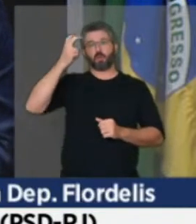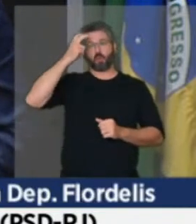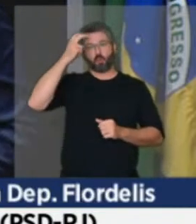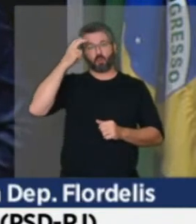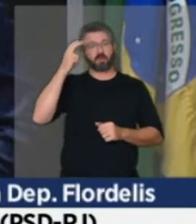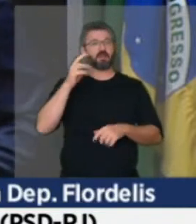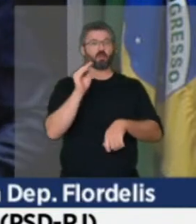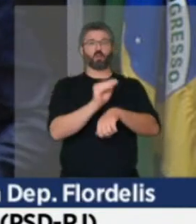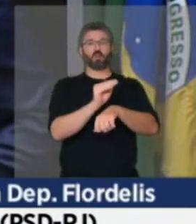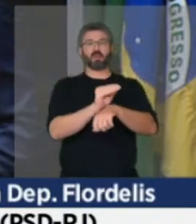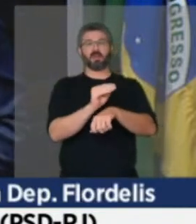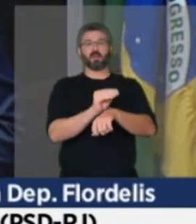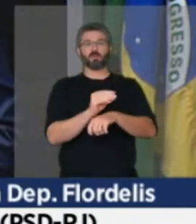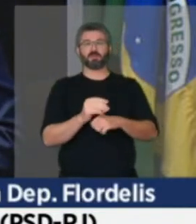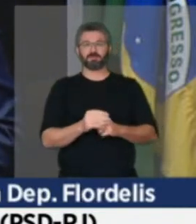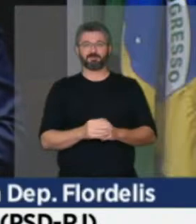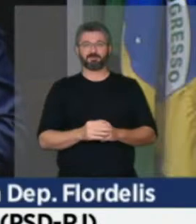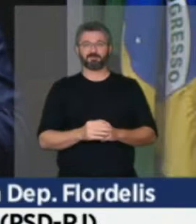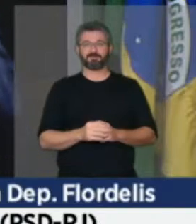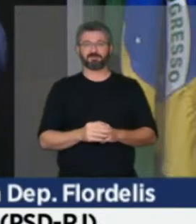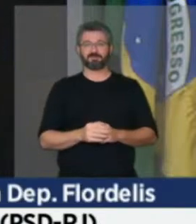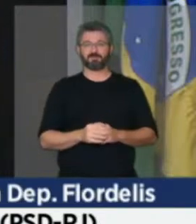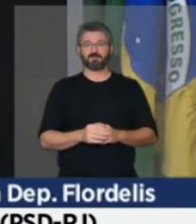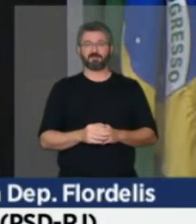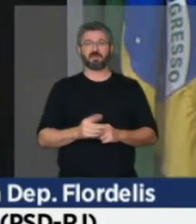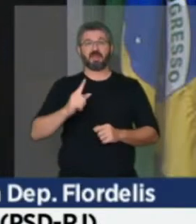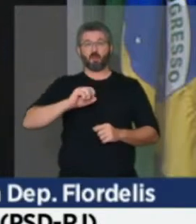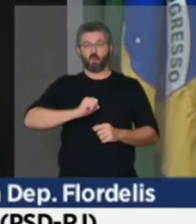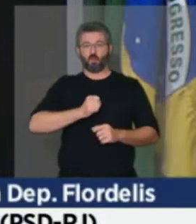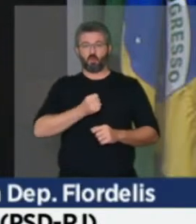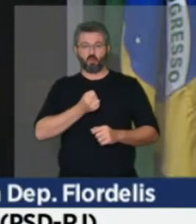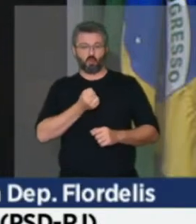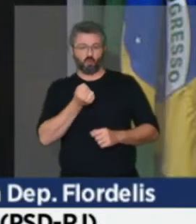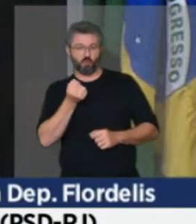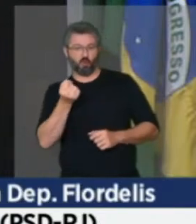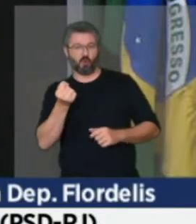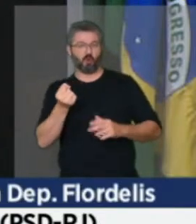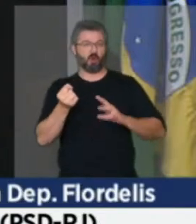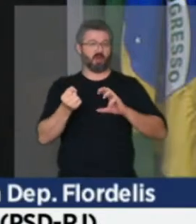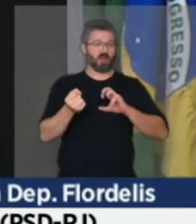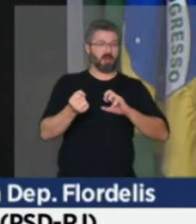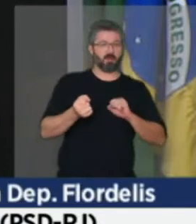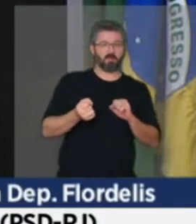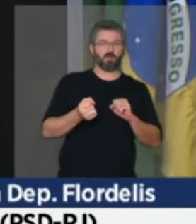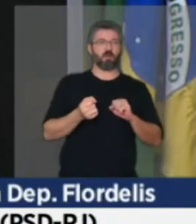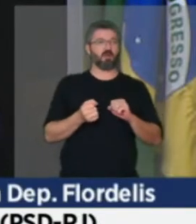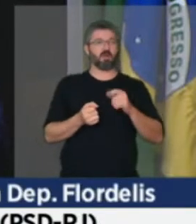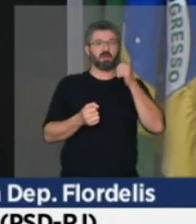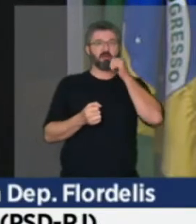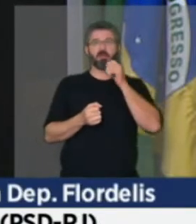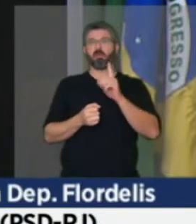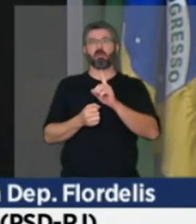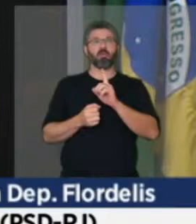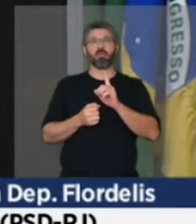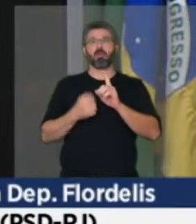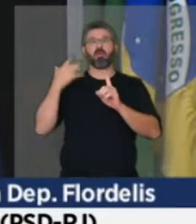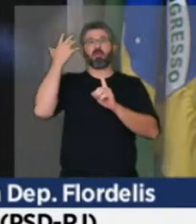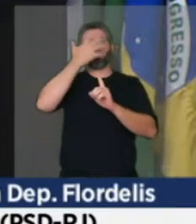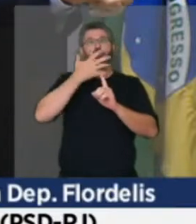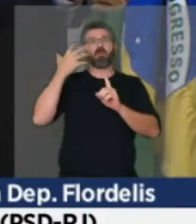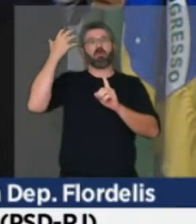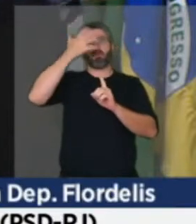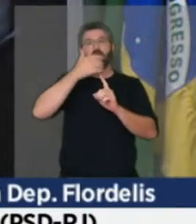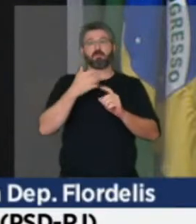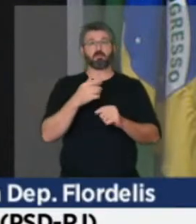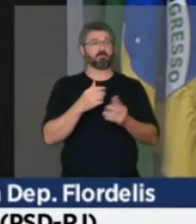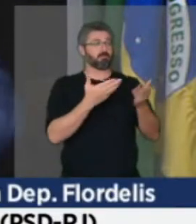cuidado. Elas transitam entre o ódio e o amor, o que as leva sempre ao desespero. Flor